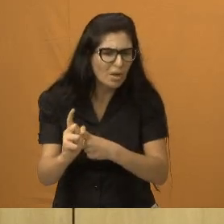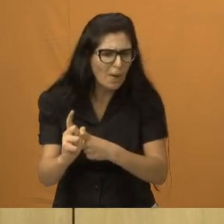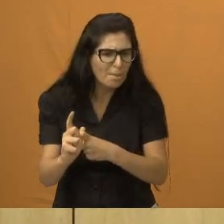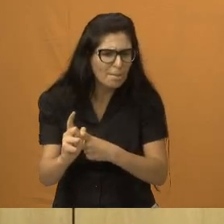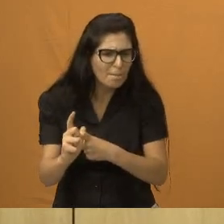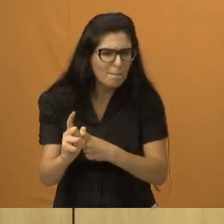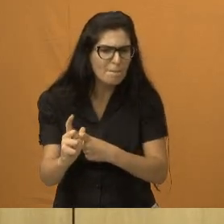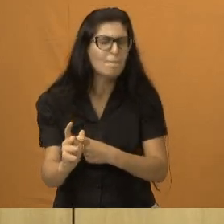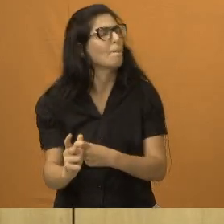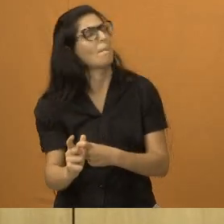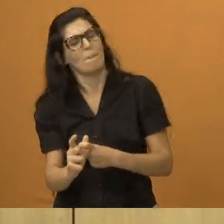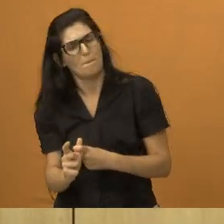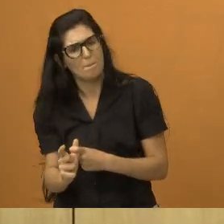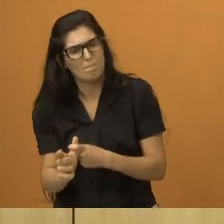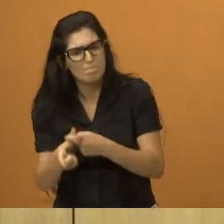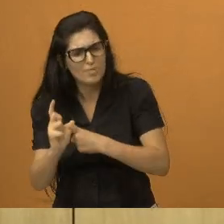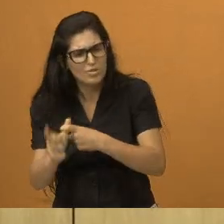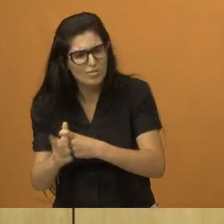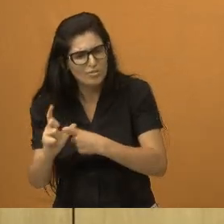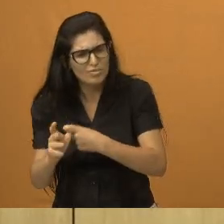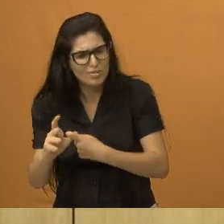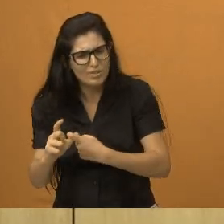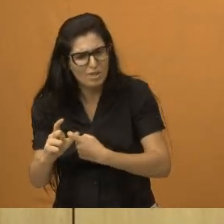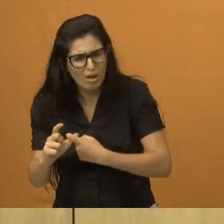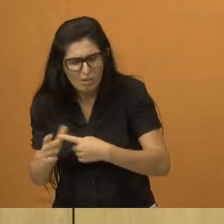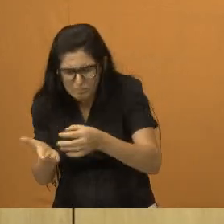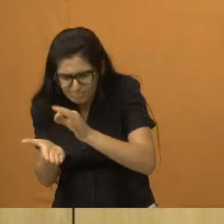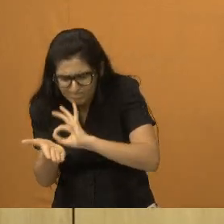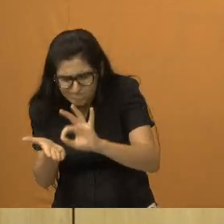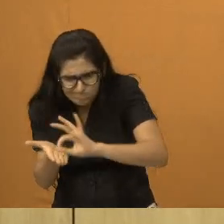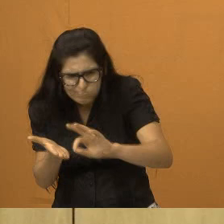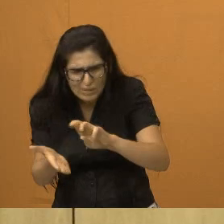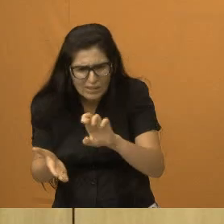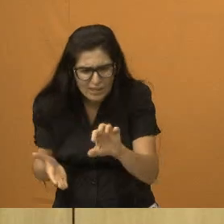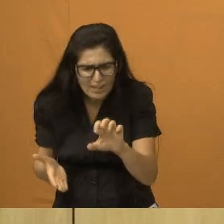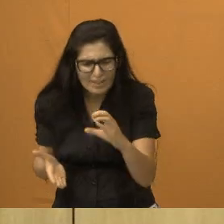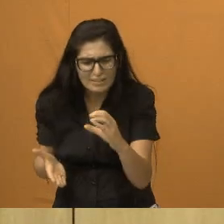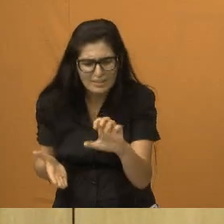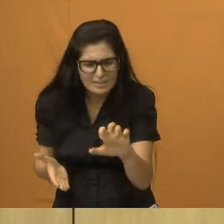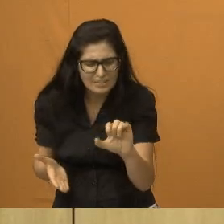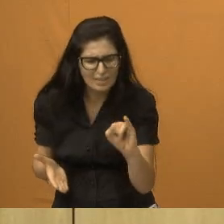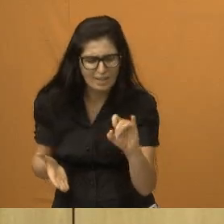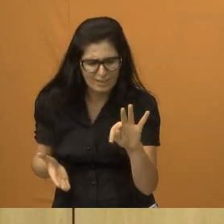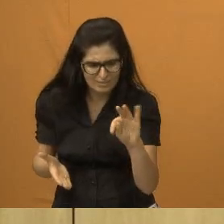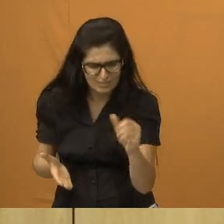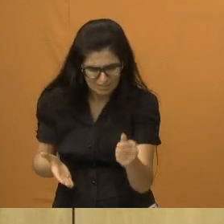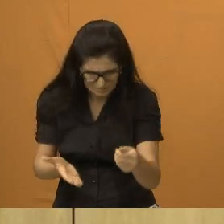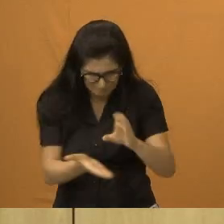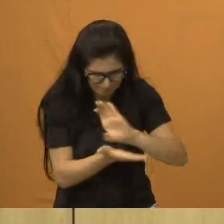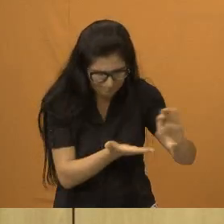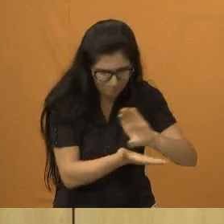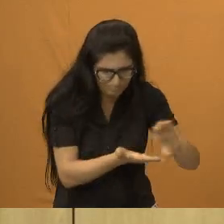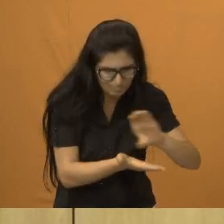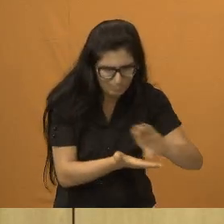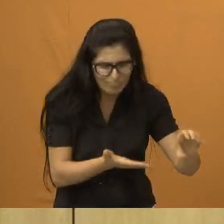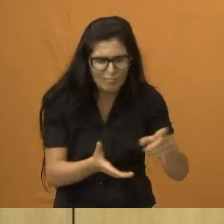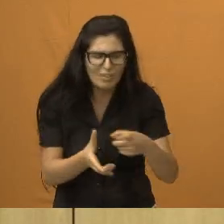dívida, estoque da dívida em relação à receita corrente líquida. Como a prefeitura vê esse aumento da dívida